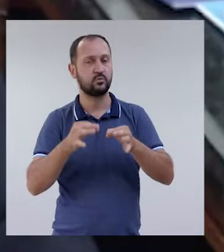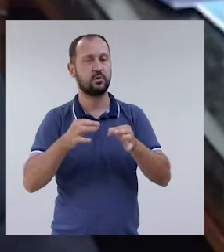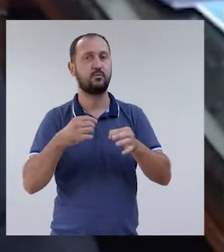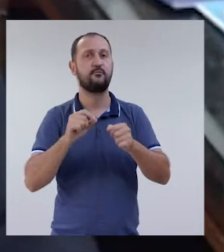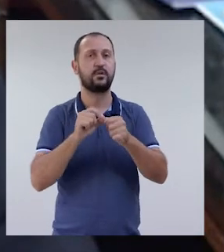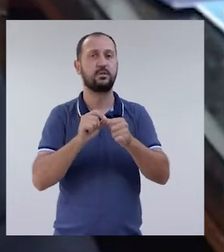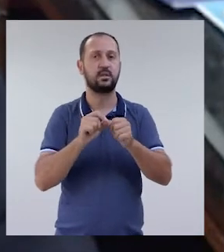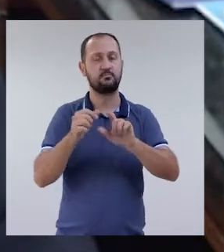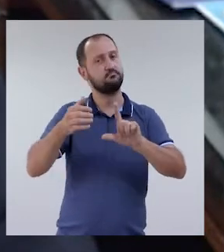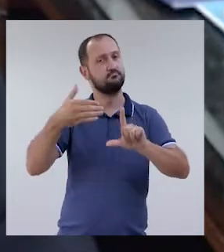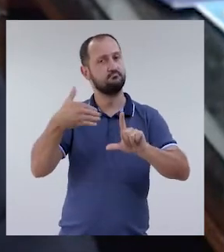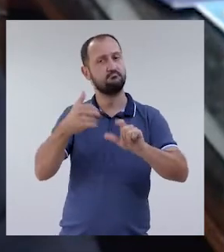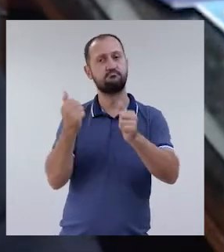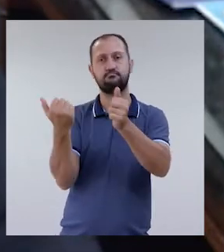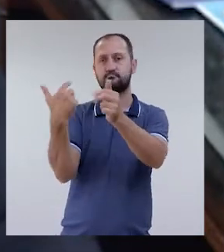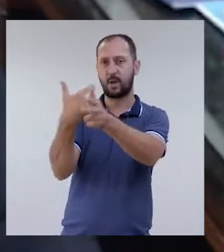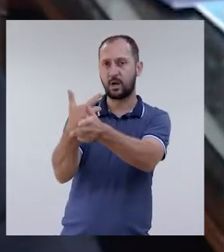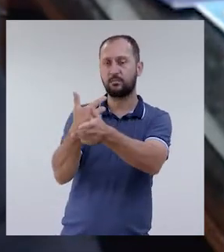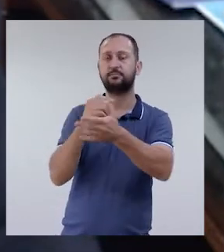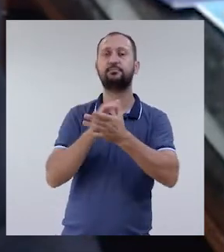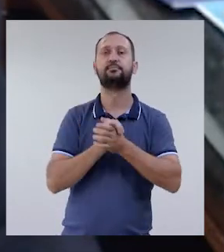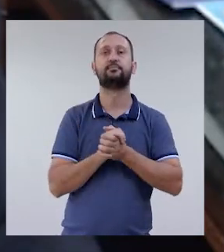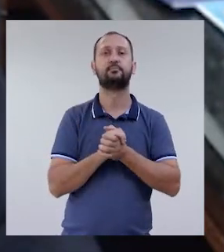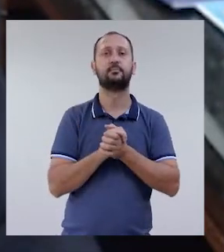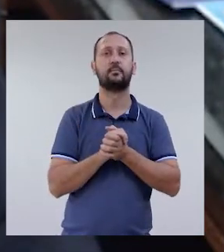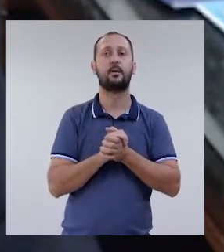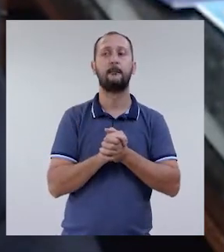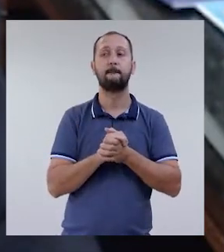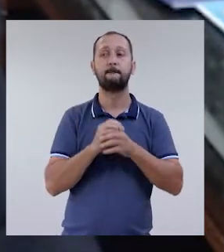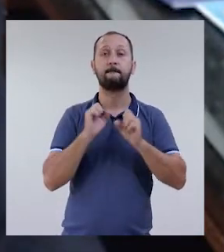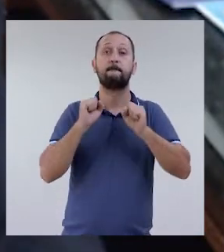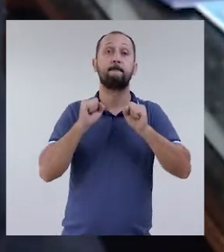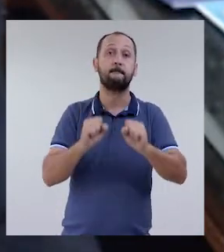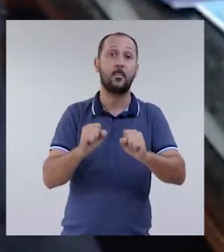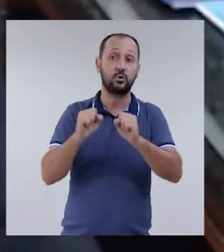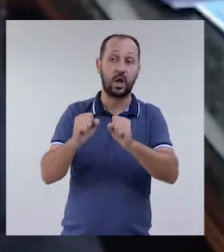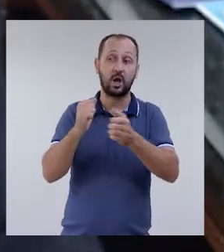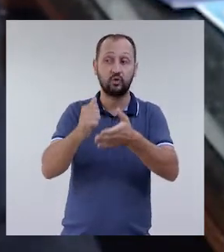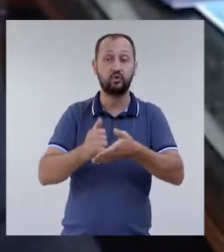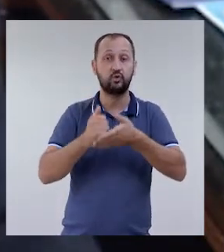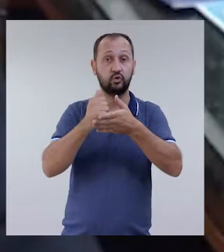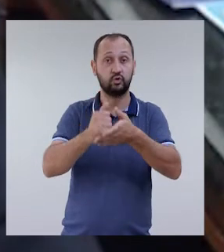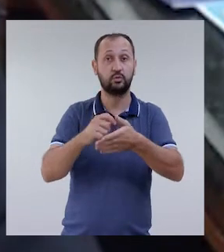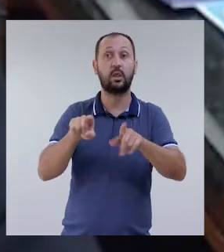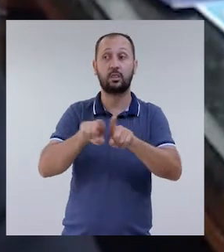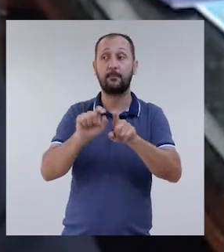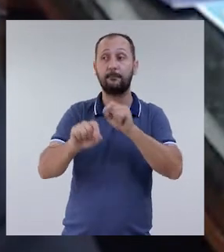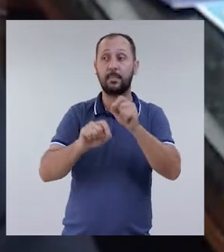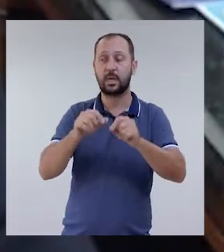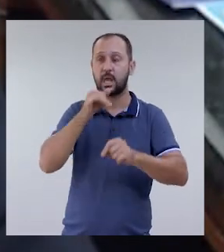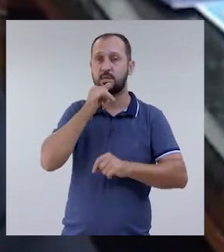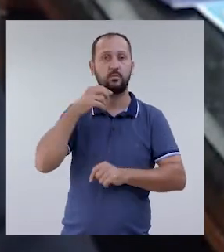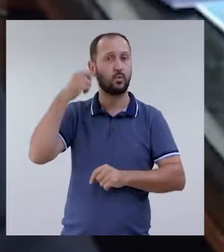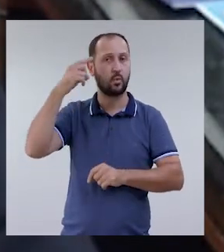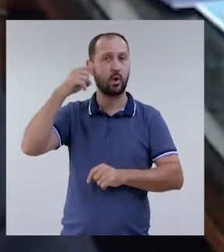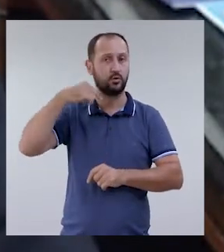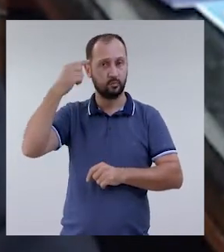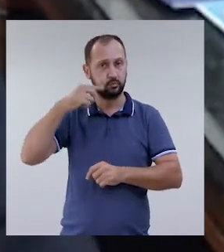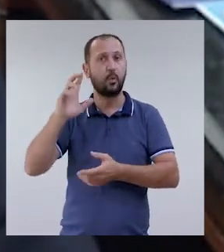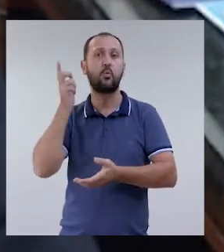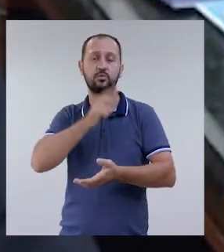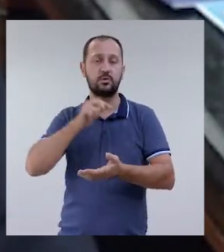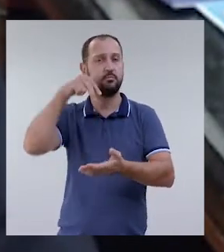forma telepresencial, né? Inclusive possibilitando a sustentação